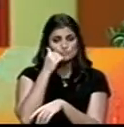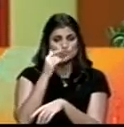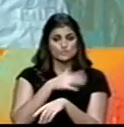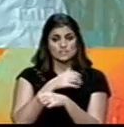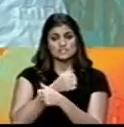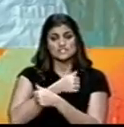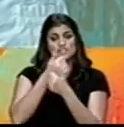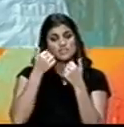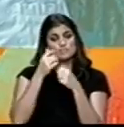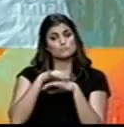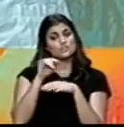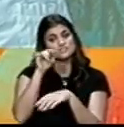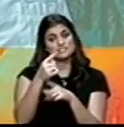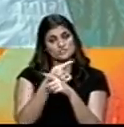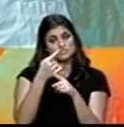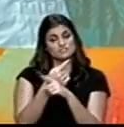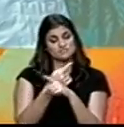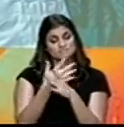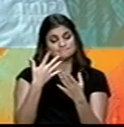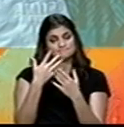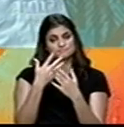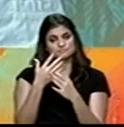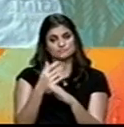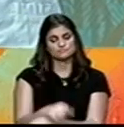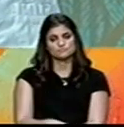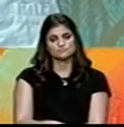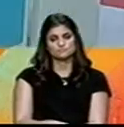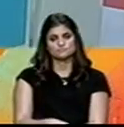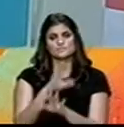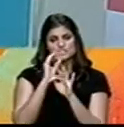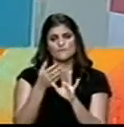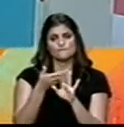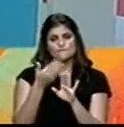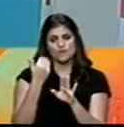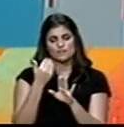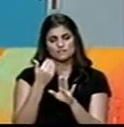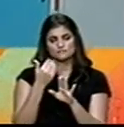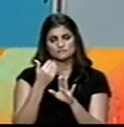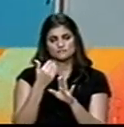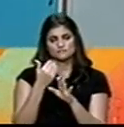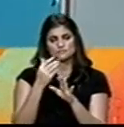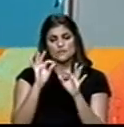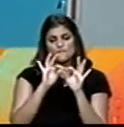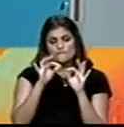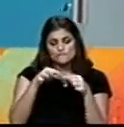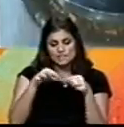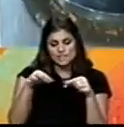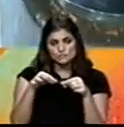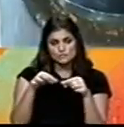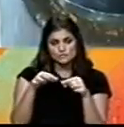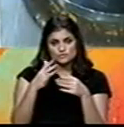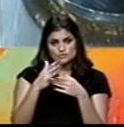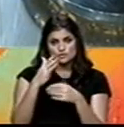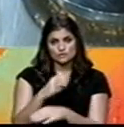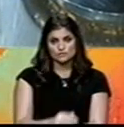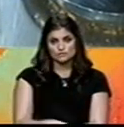disso. Vamos retirar... Vamos abrir aqui assim. Vamos retirar esta... Fica só o filete. Fica só o filete. Retiramos aqui